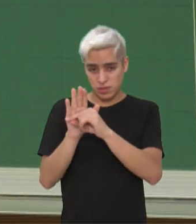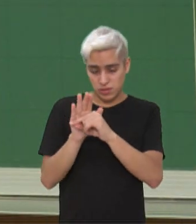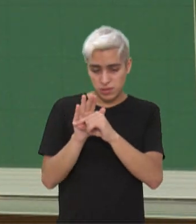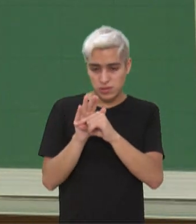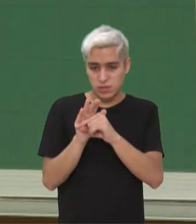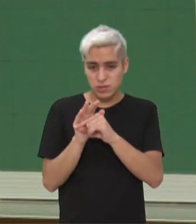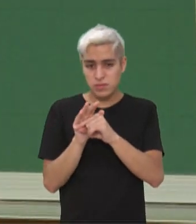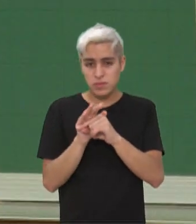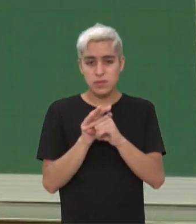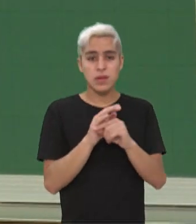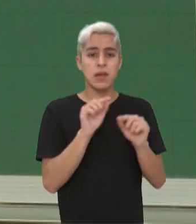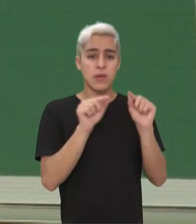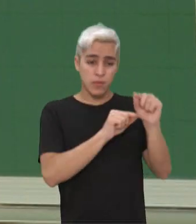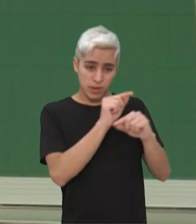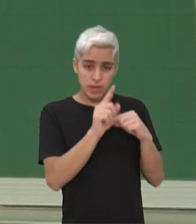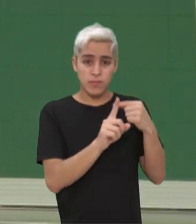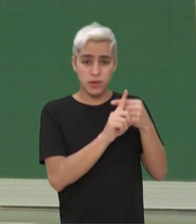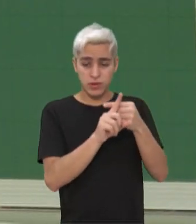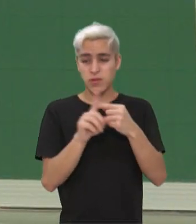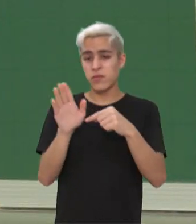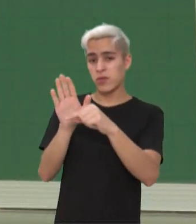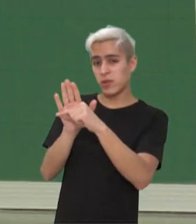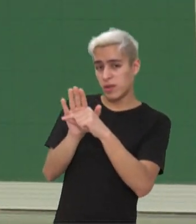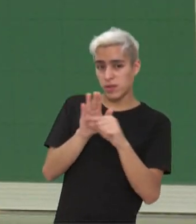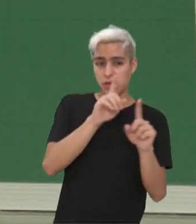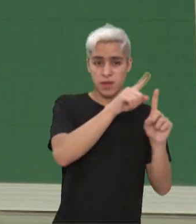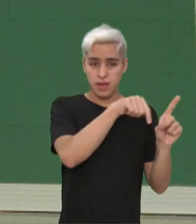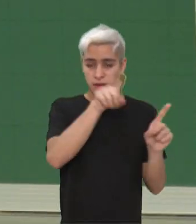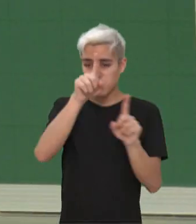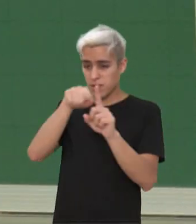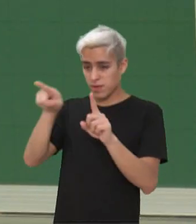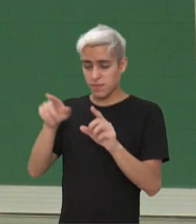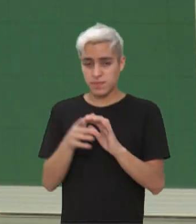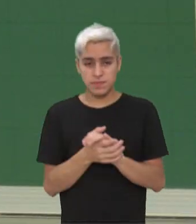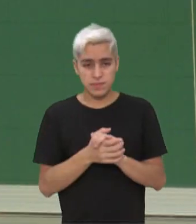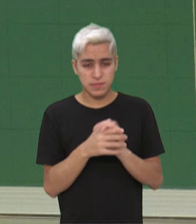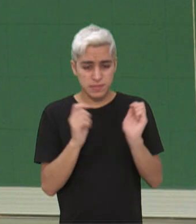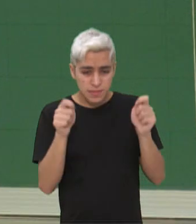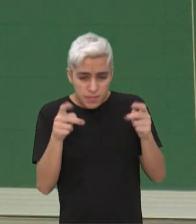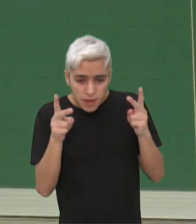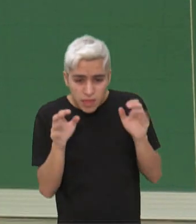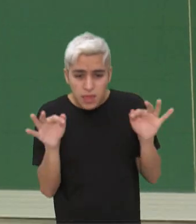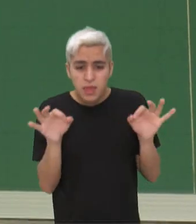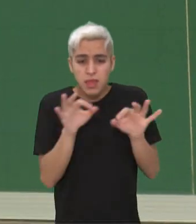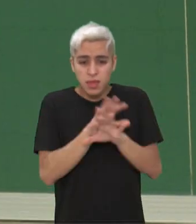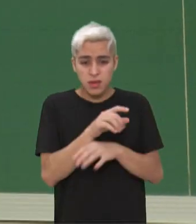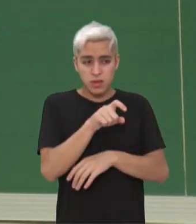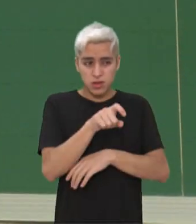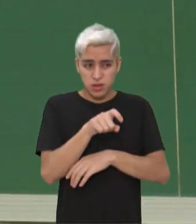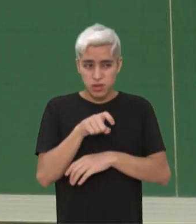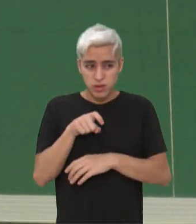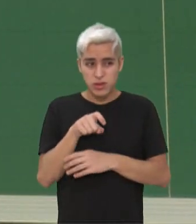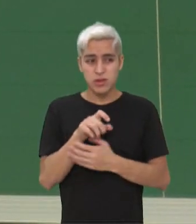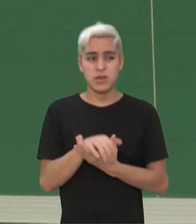raiz, outro resultado com o sinal negativo da raiz. Aqui eu consigo finalizar o meu x'